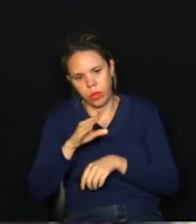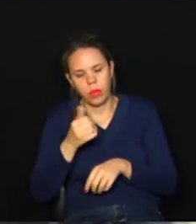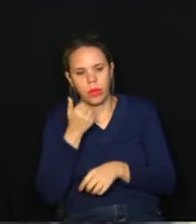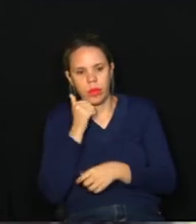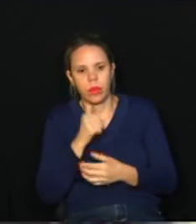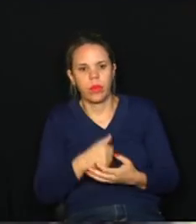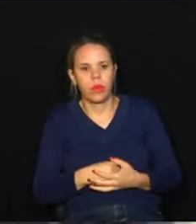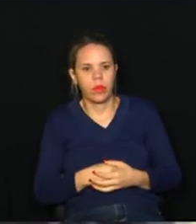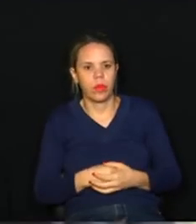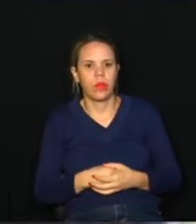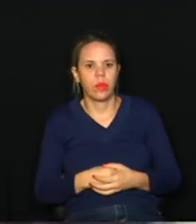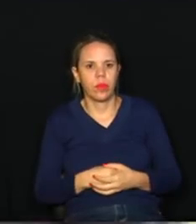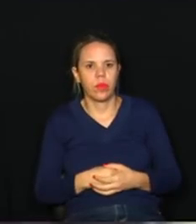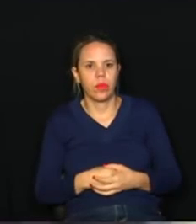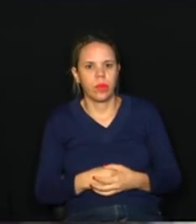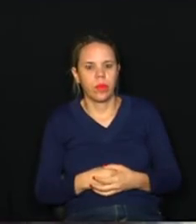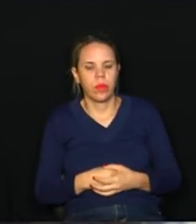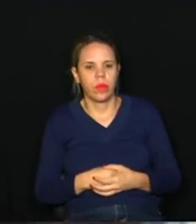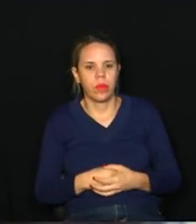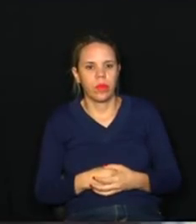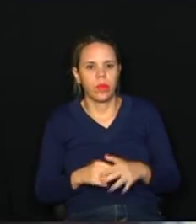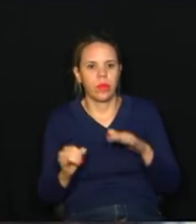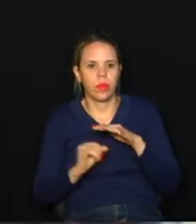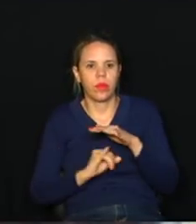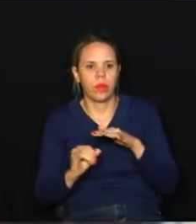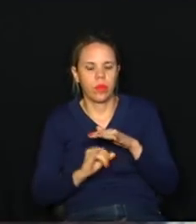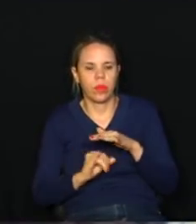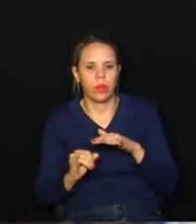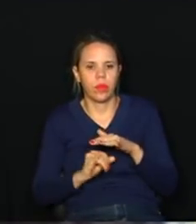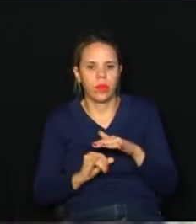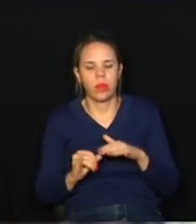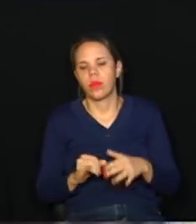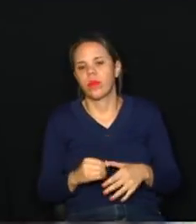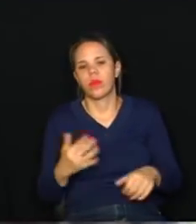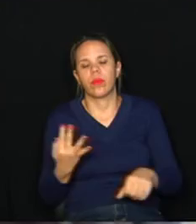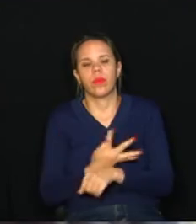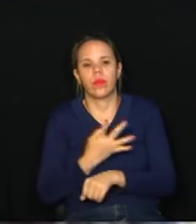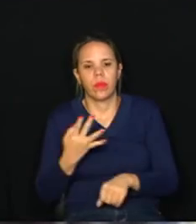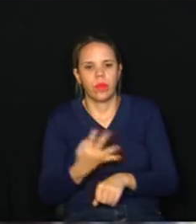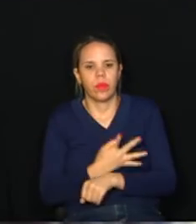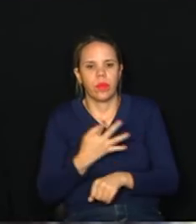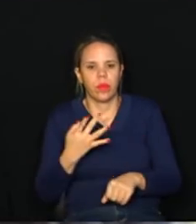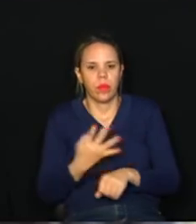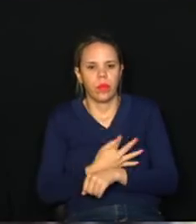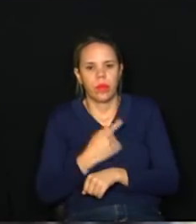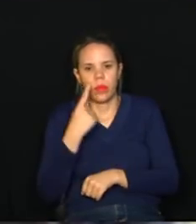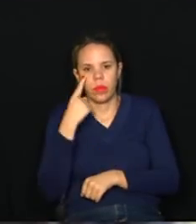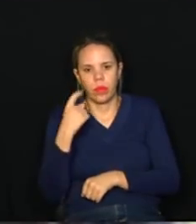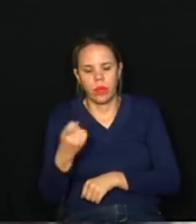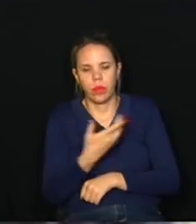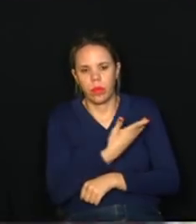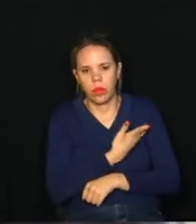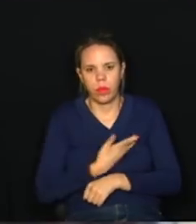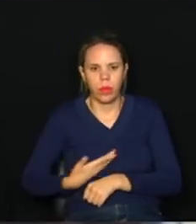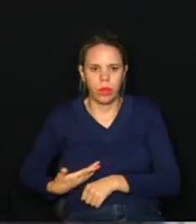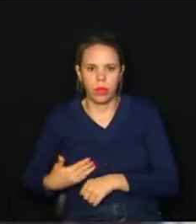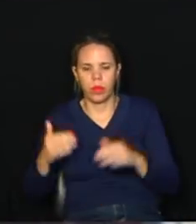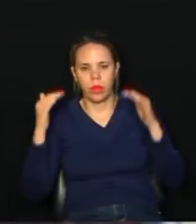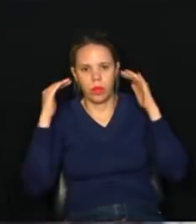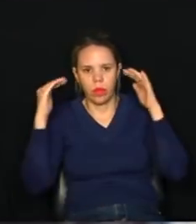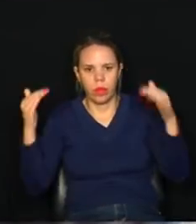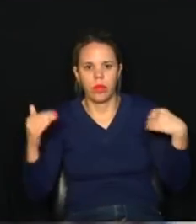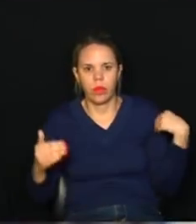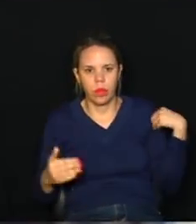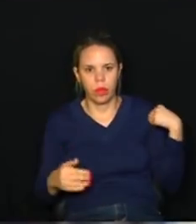científica. Uma instituição que está fadada a servir a interesses de governo, que terá